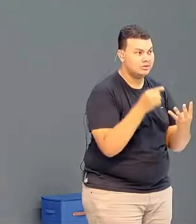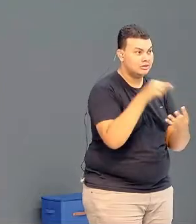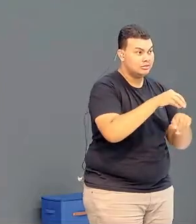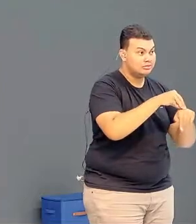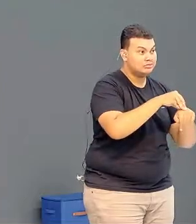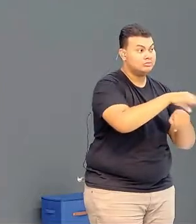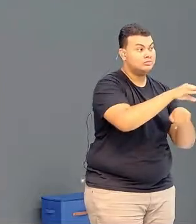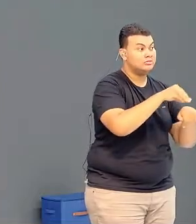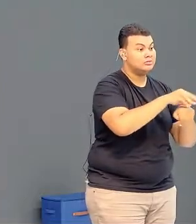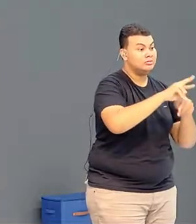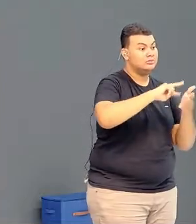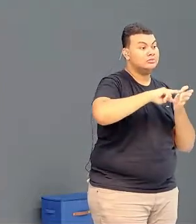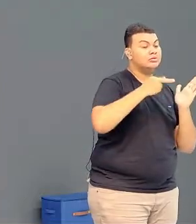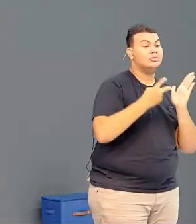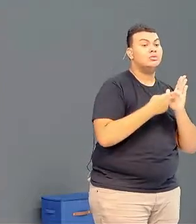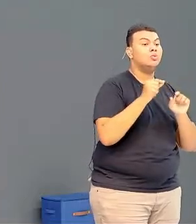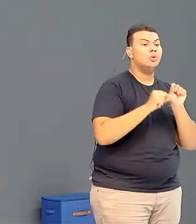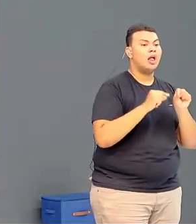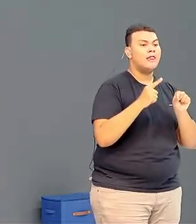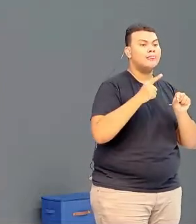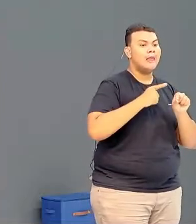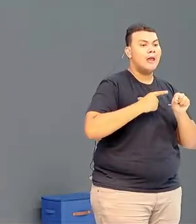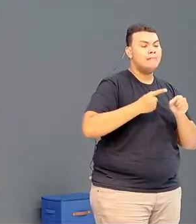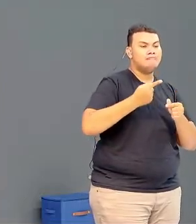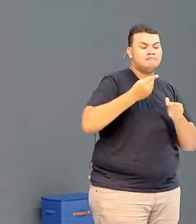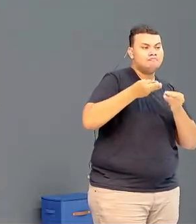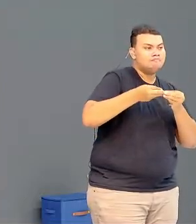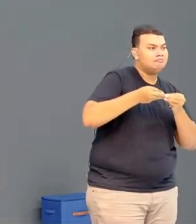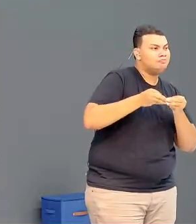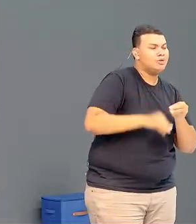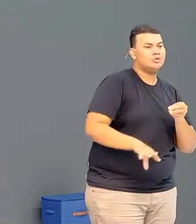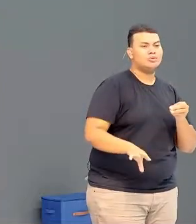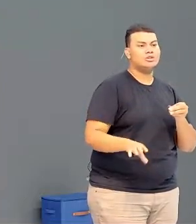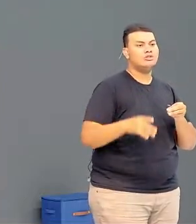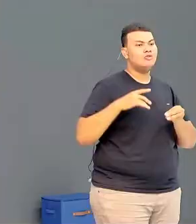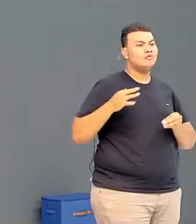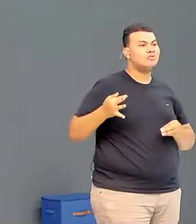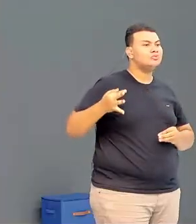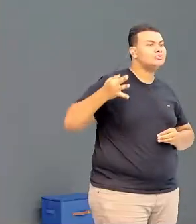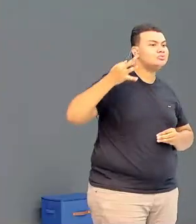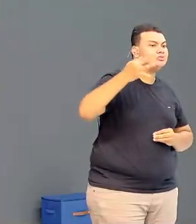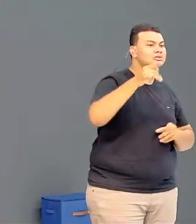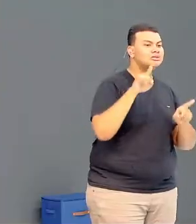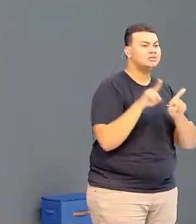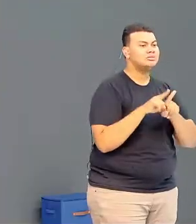argumentos, meu irmão, que comprometem o nosso destino, o nosso futuro e a nossa